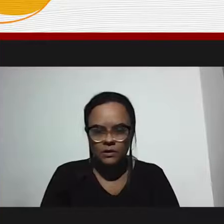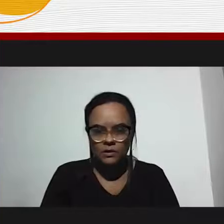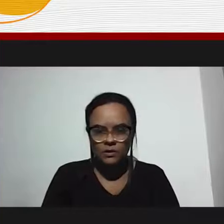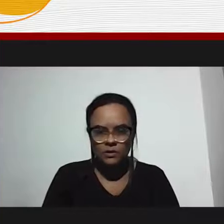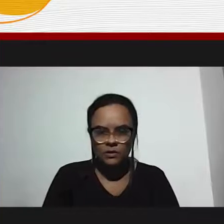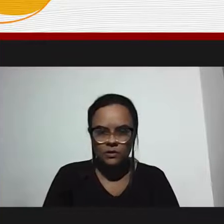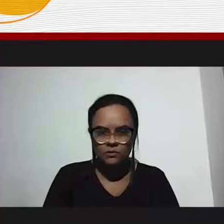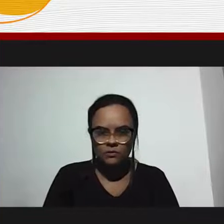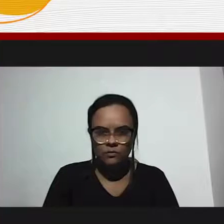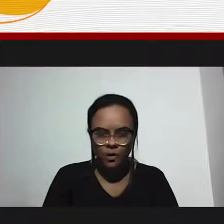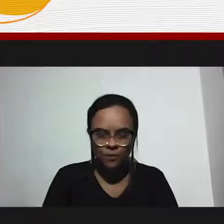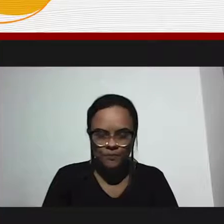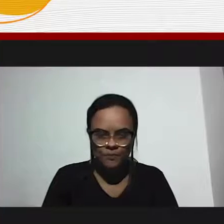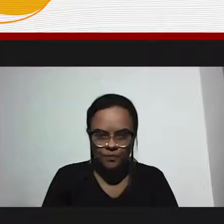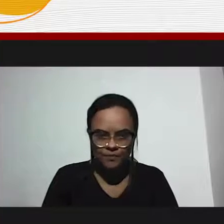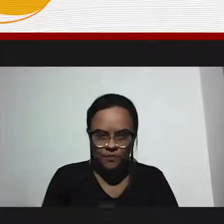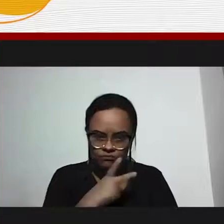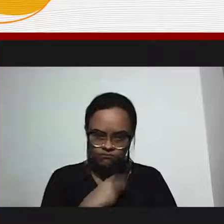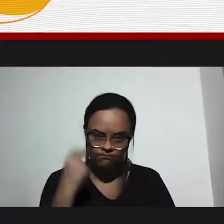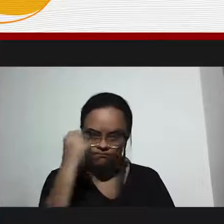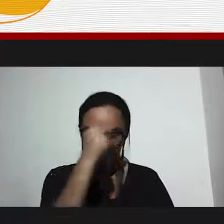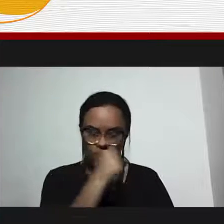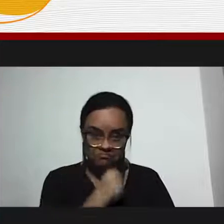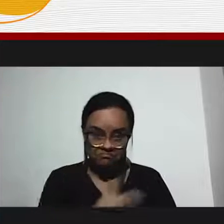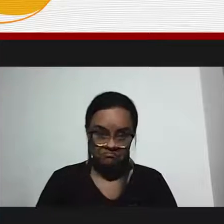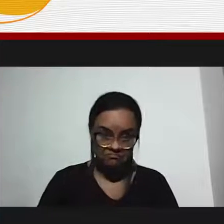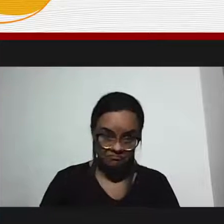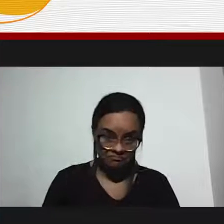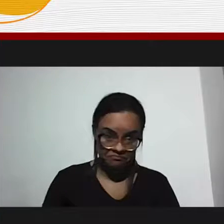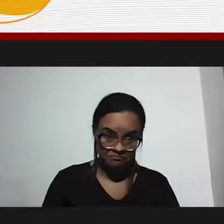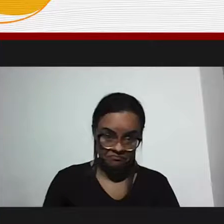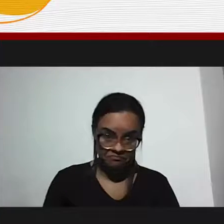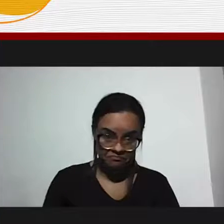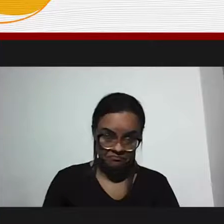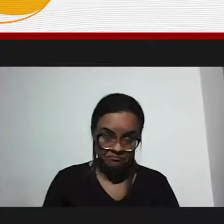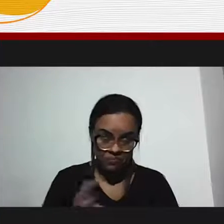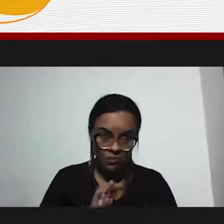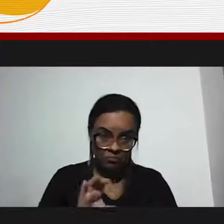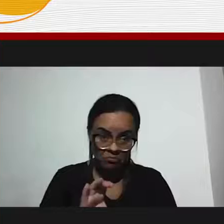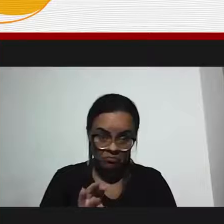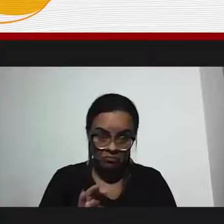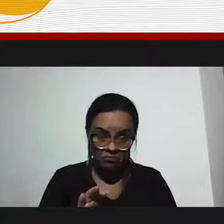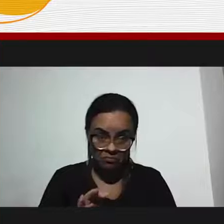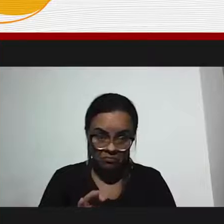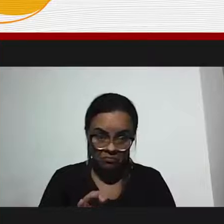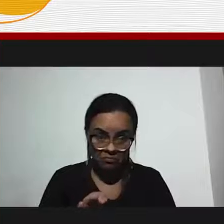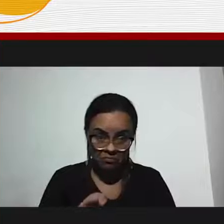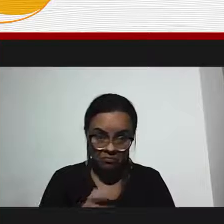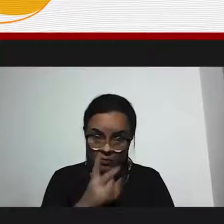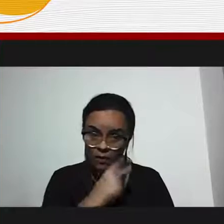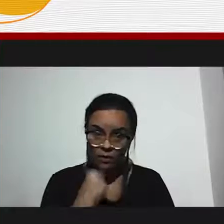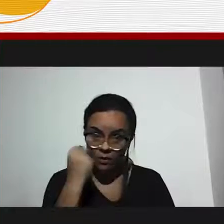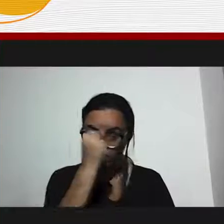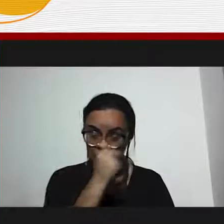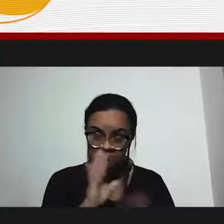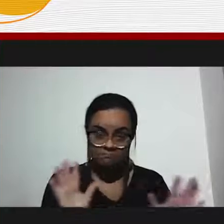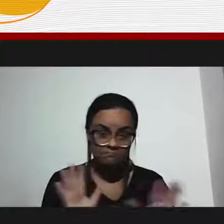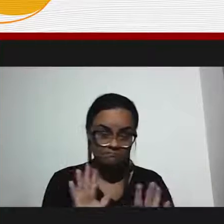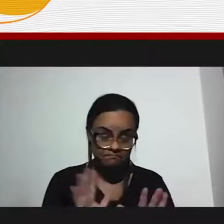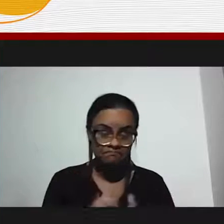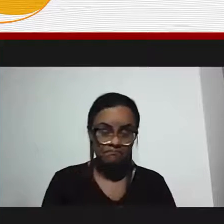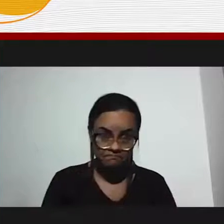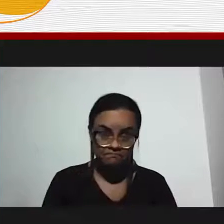estão burlando o poder, a Constituição, estão burlando, porque para não cumprir, isso daí